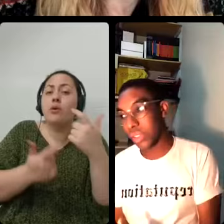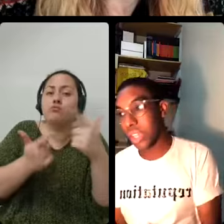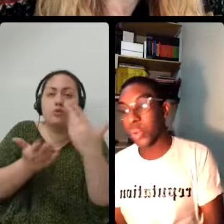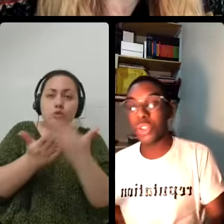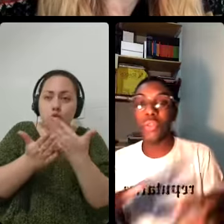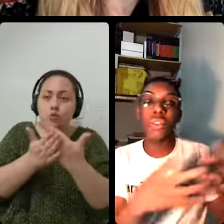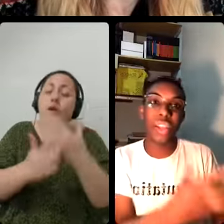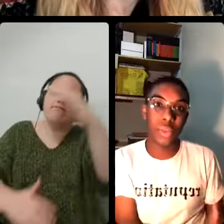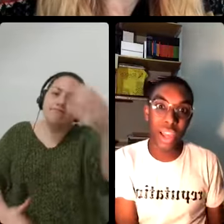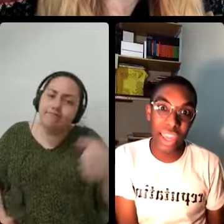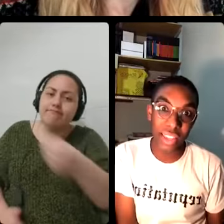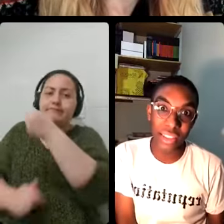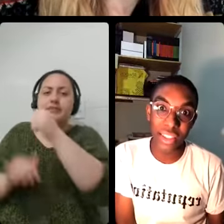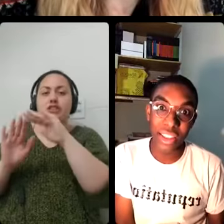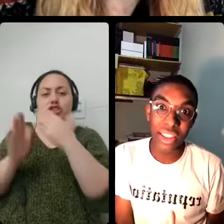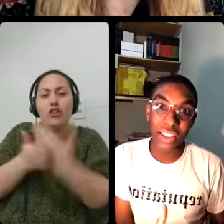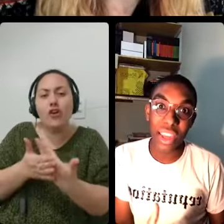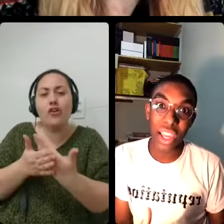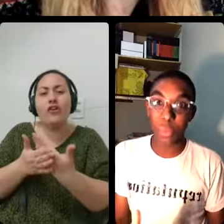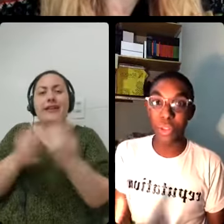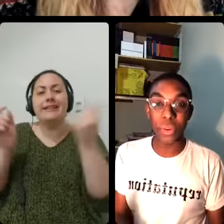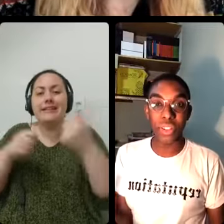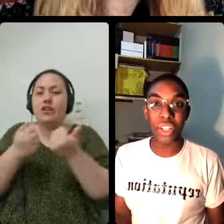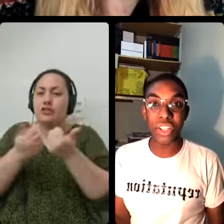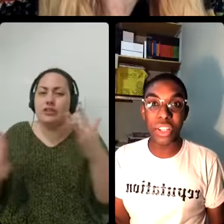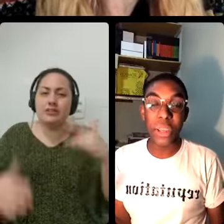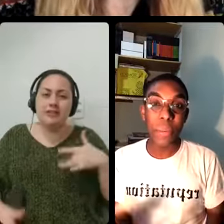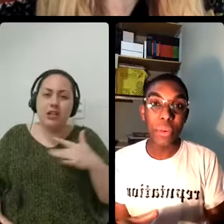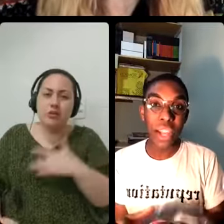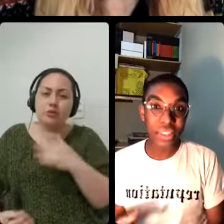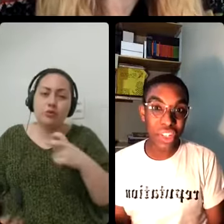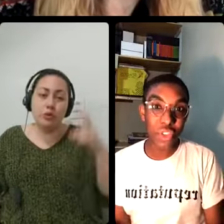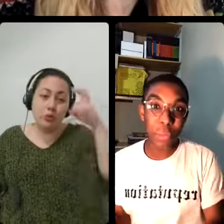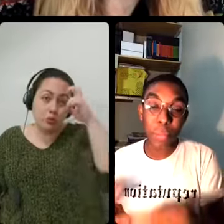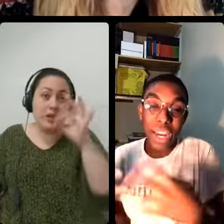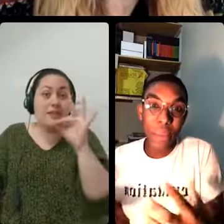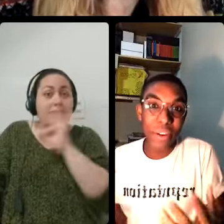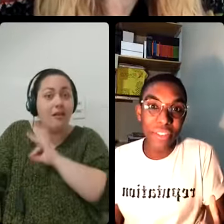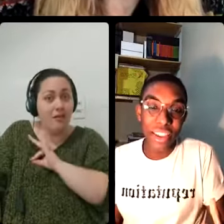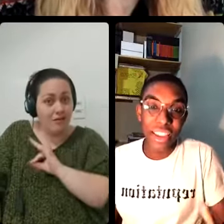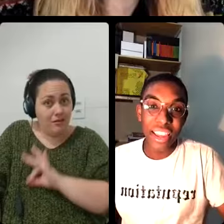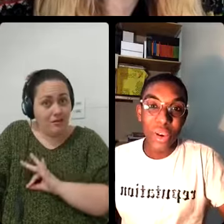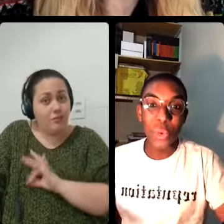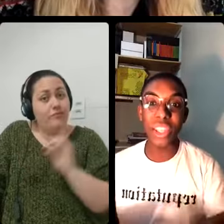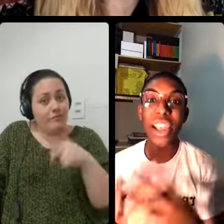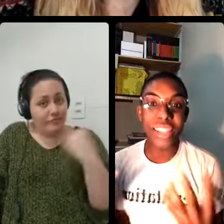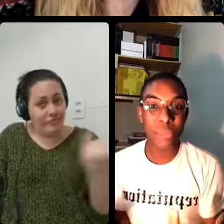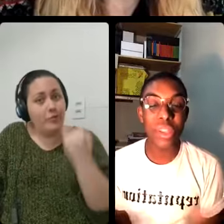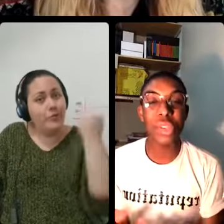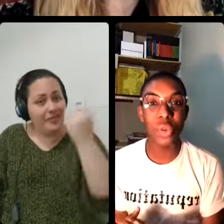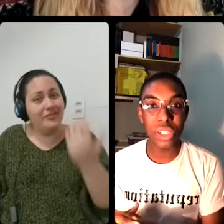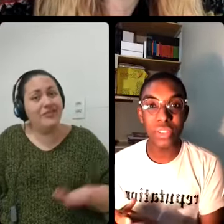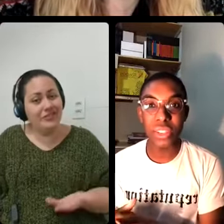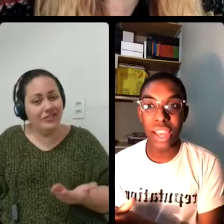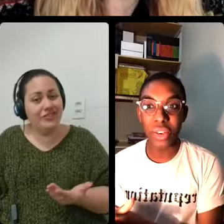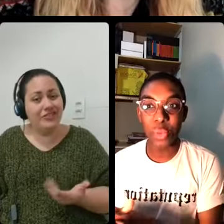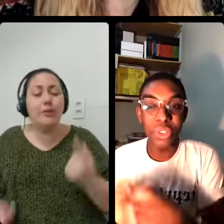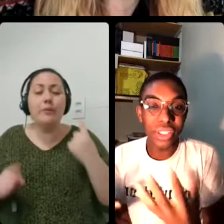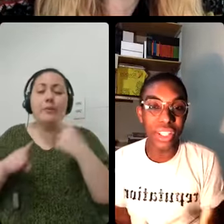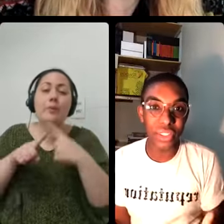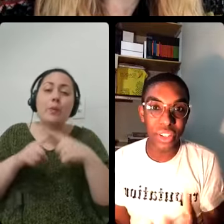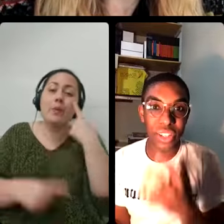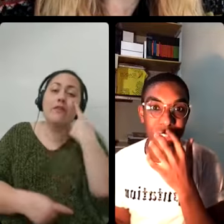um acesso à saúde, um acesso à renda, né? Que é muito importante. Porque se a gente for parar para ver o que essas pessoas